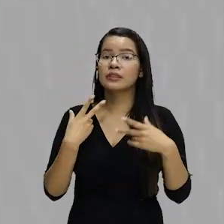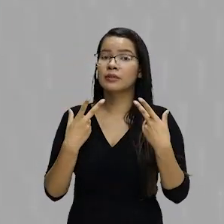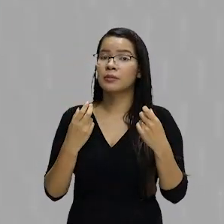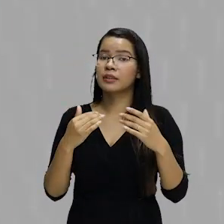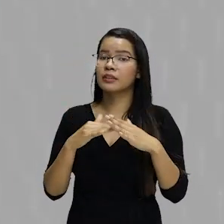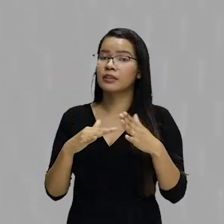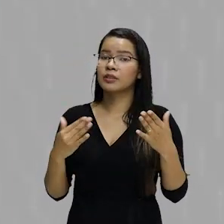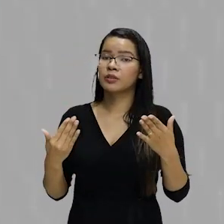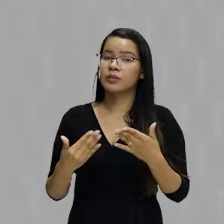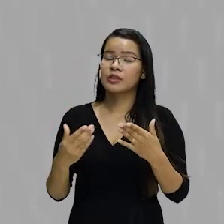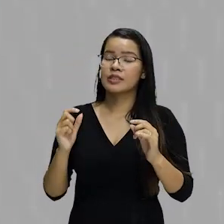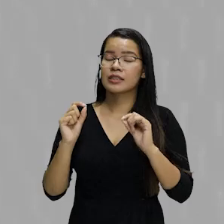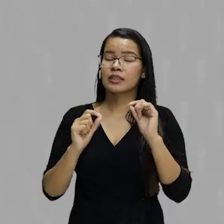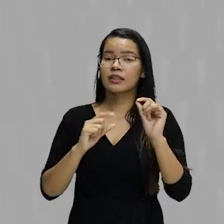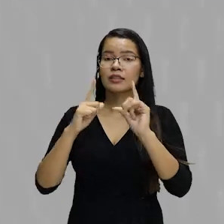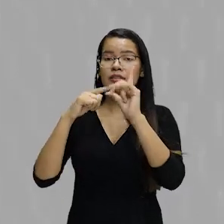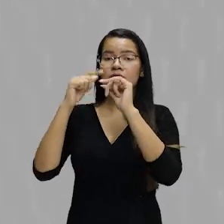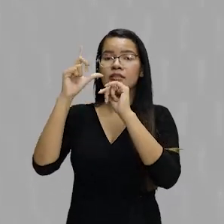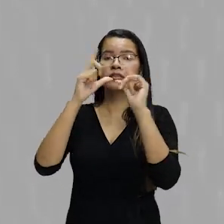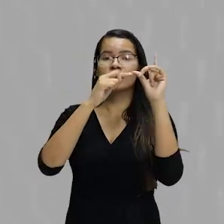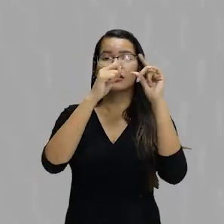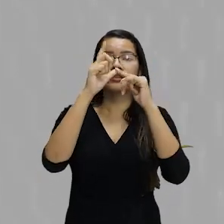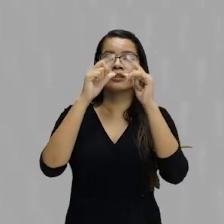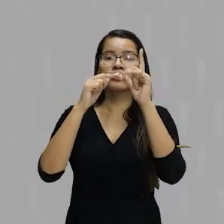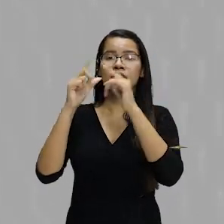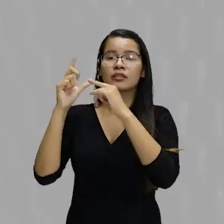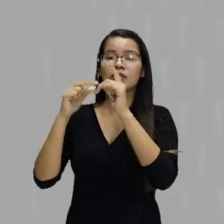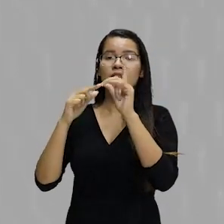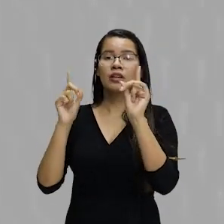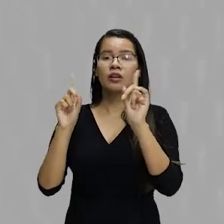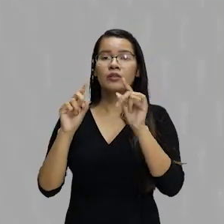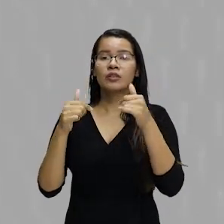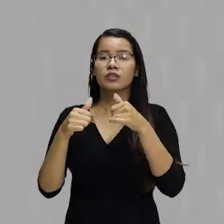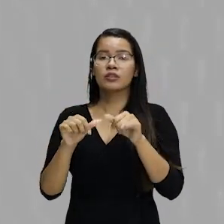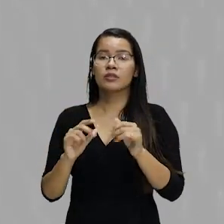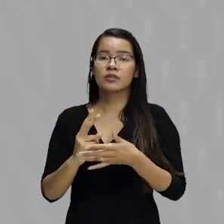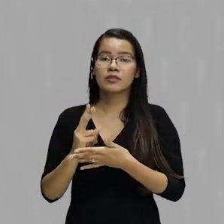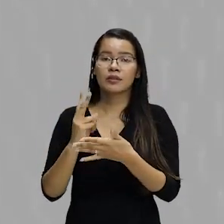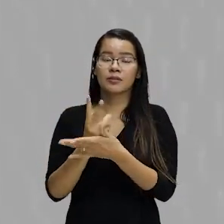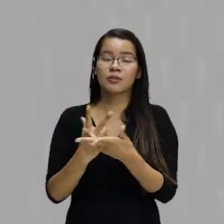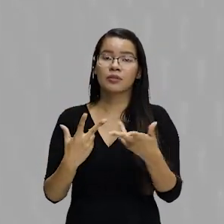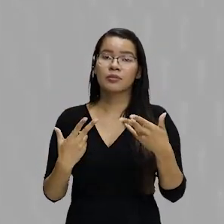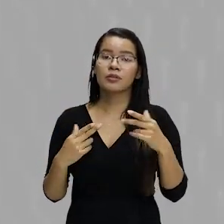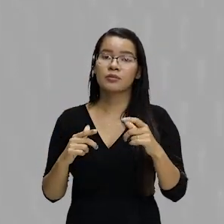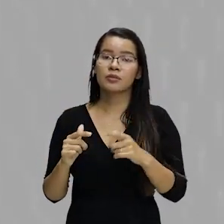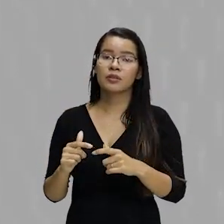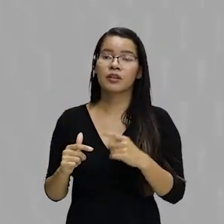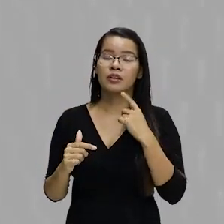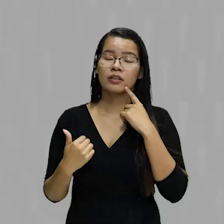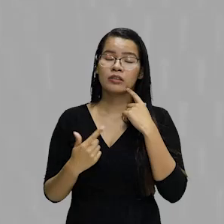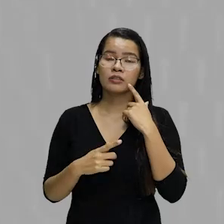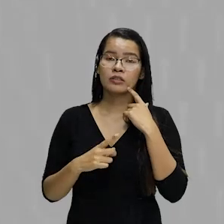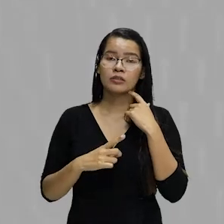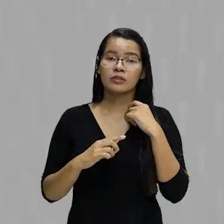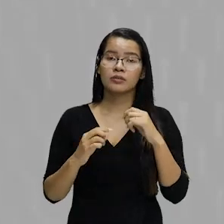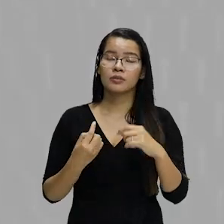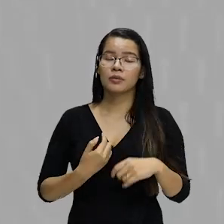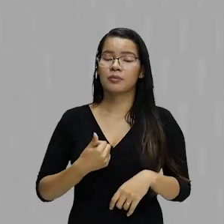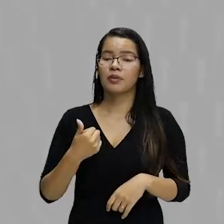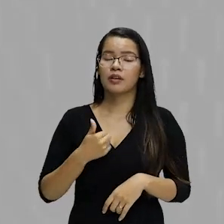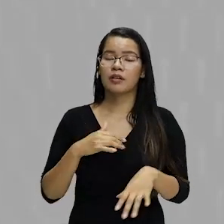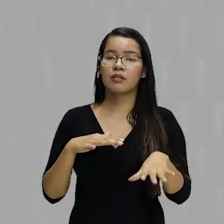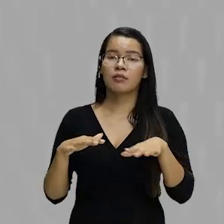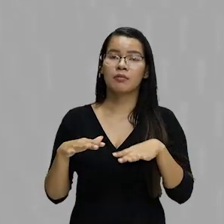as estrelas elas não estão todas as noites no mesmo local. Por N motivos. Nós temos o movimento da Terra,